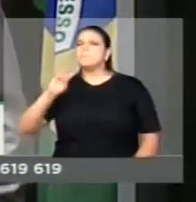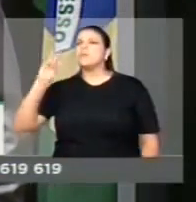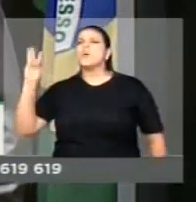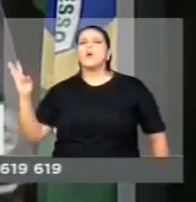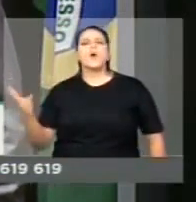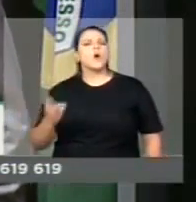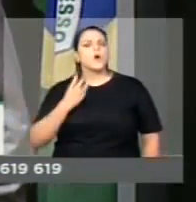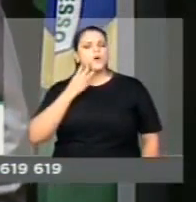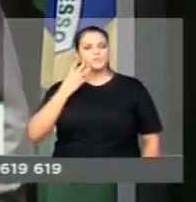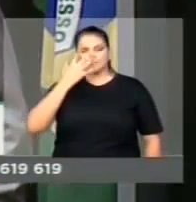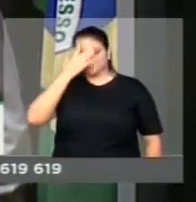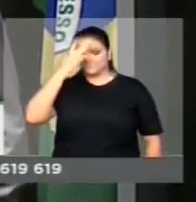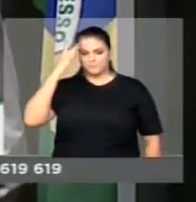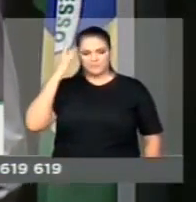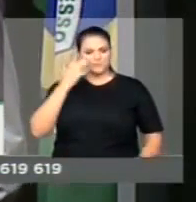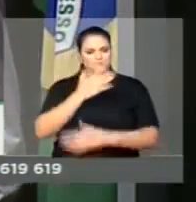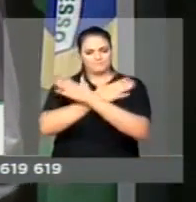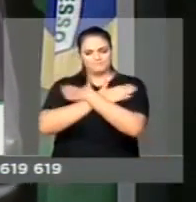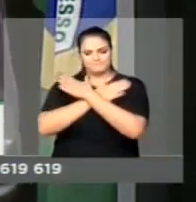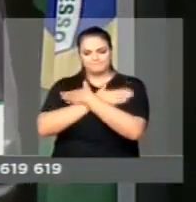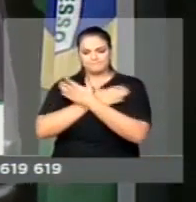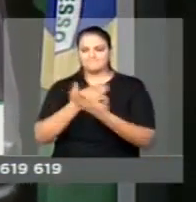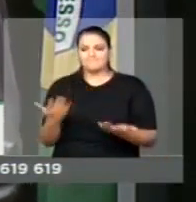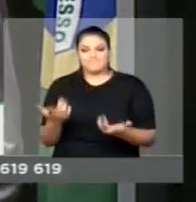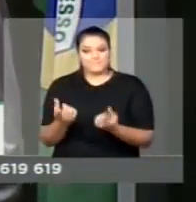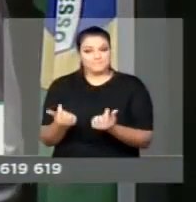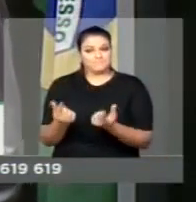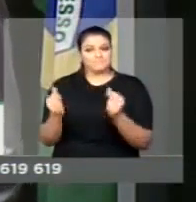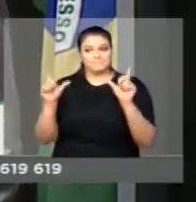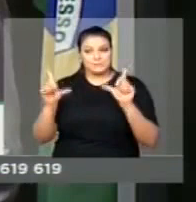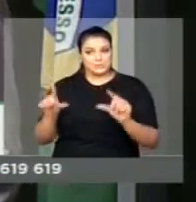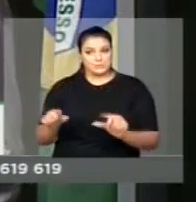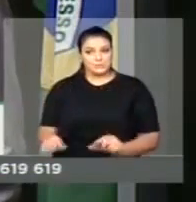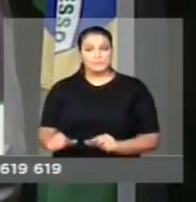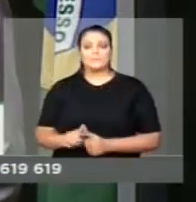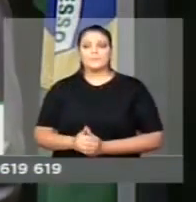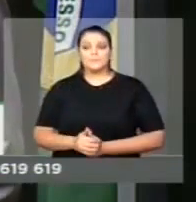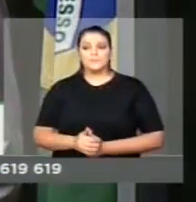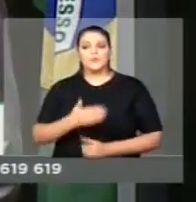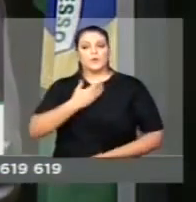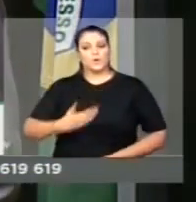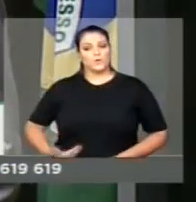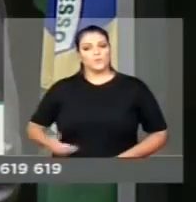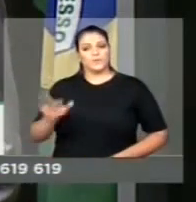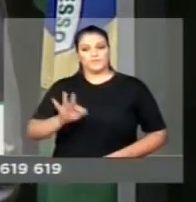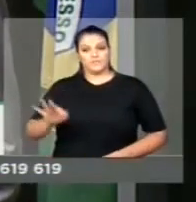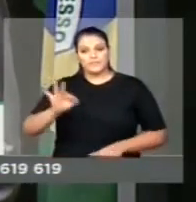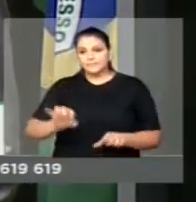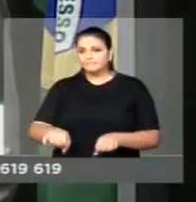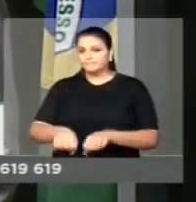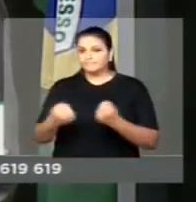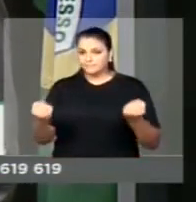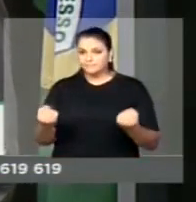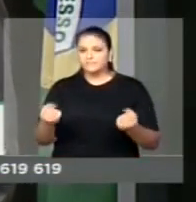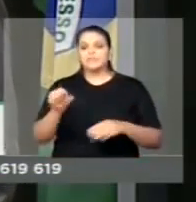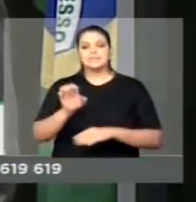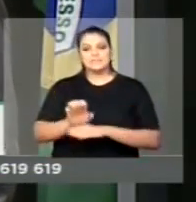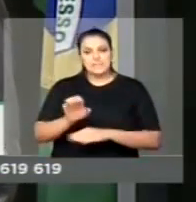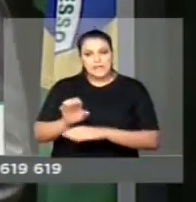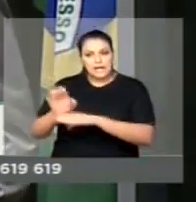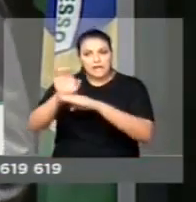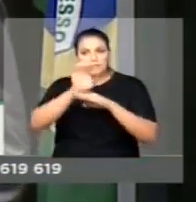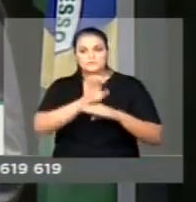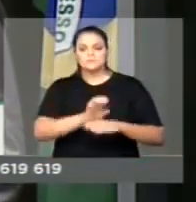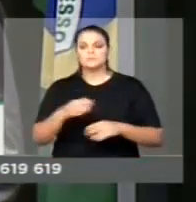desempregadas, a renda diminuiu, o governo federal faliu, estados e municípios também estão em